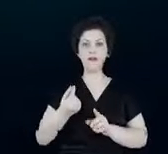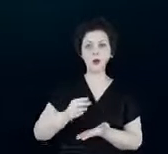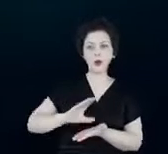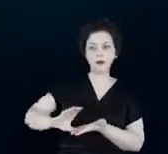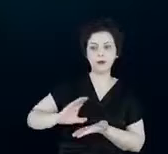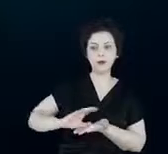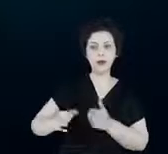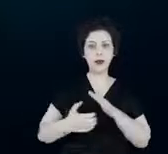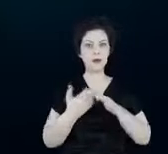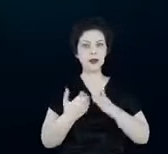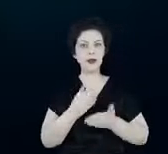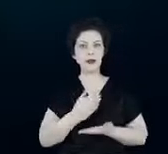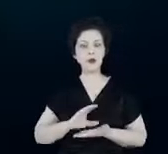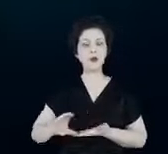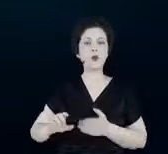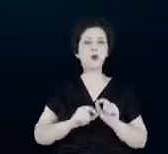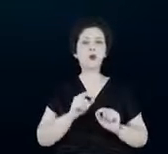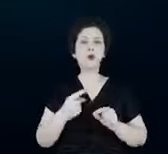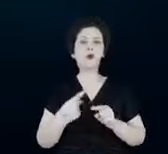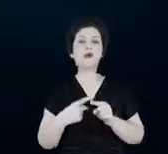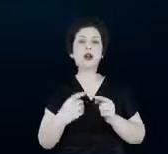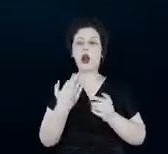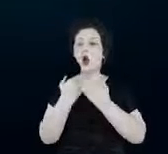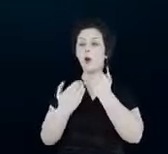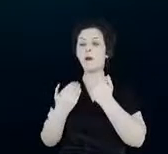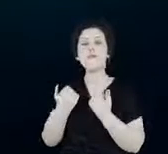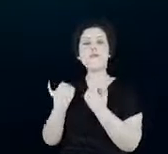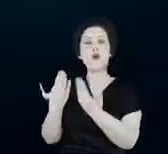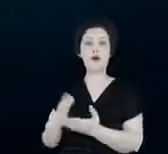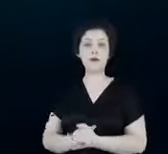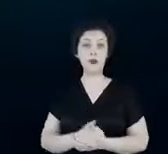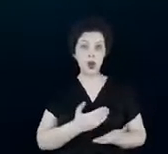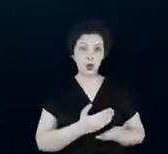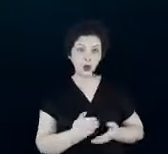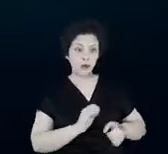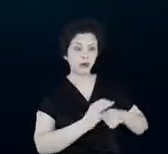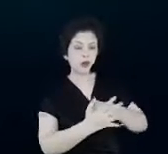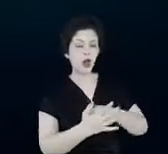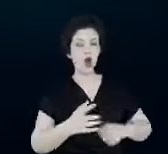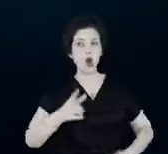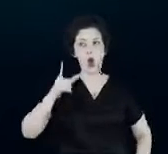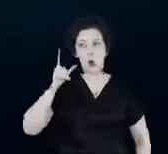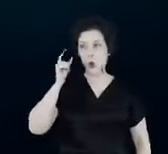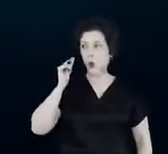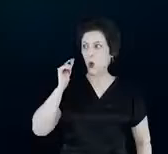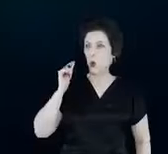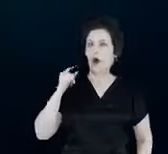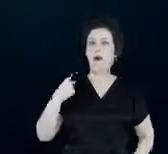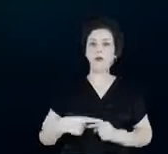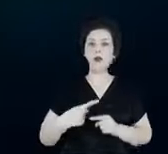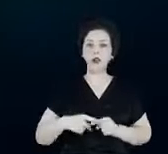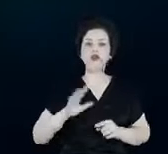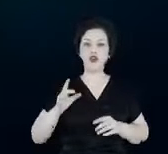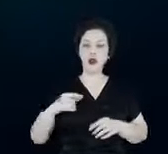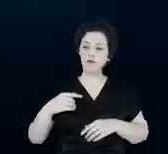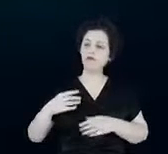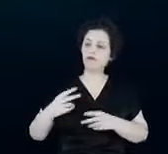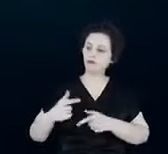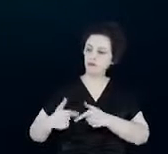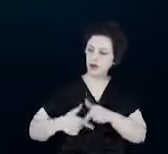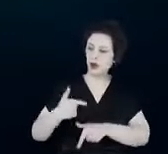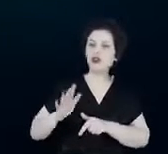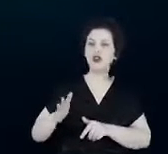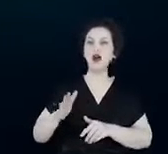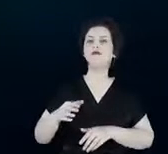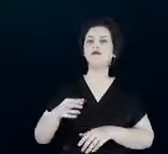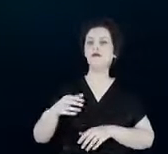com consumo fora dos restaurantes Quando entrou pandemia foi que salvou como é que não né porque já estavam Pronto já estavam rodando já que a operação